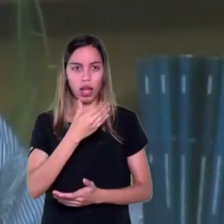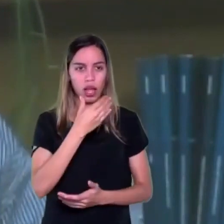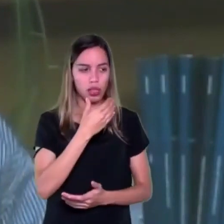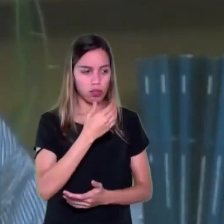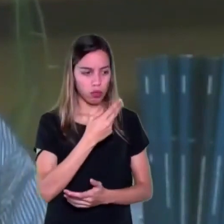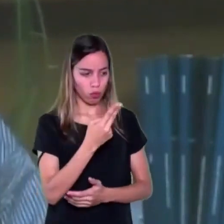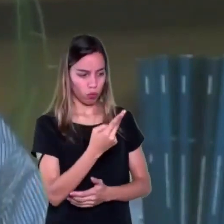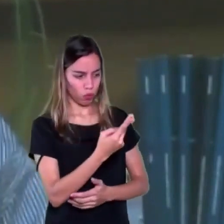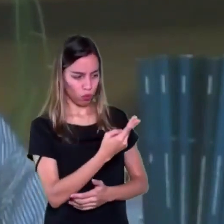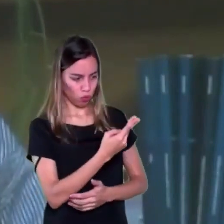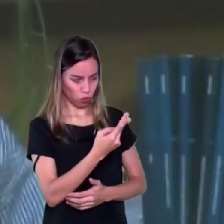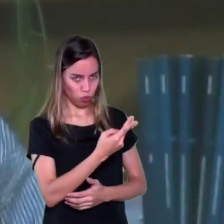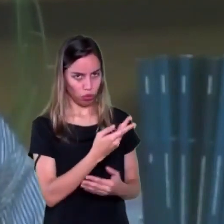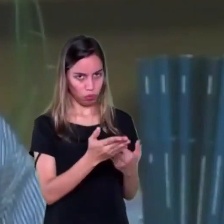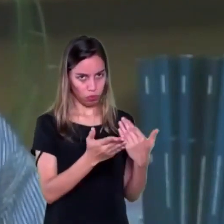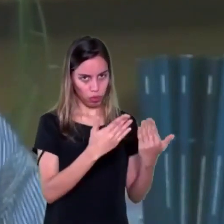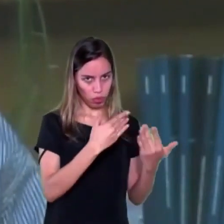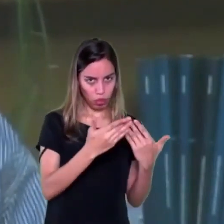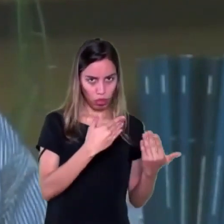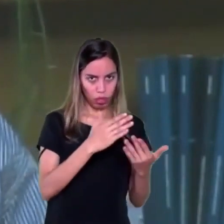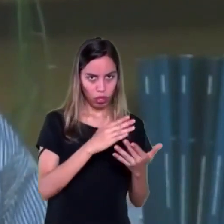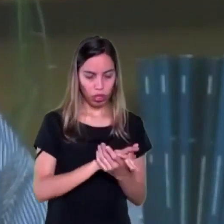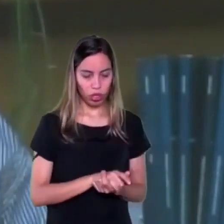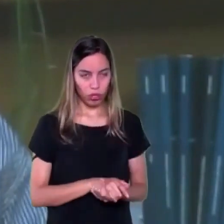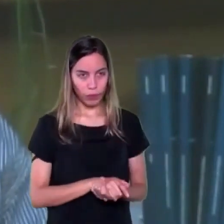resgatados aí pelo